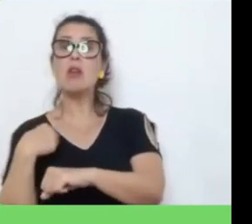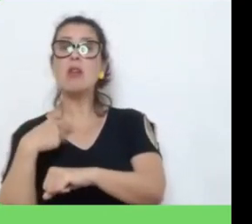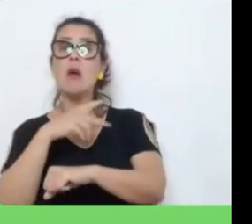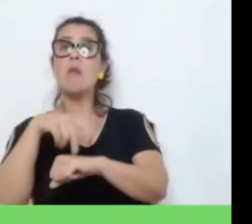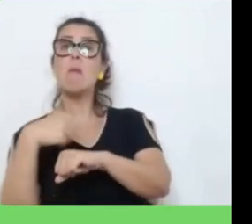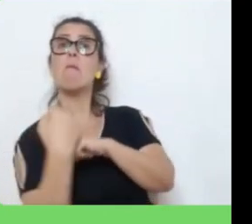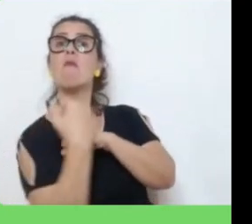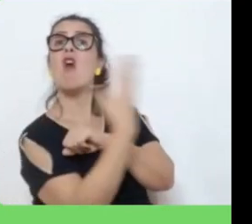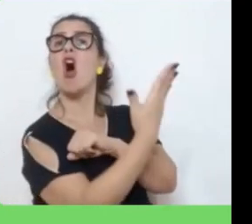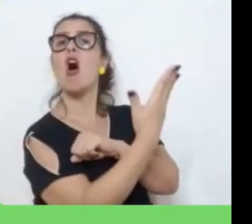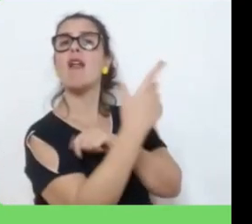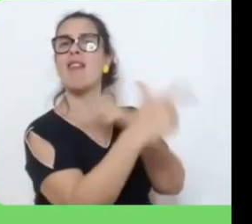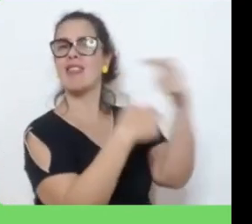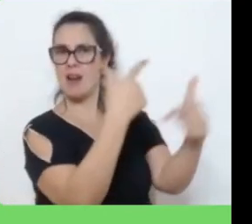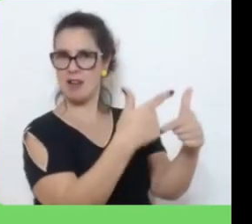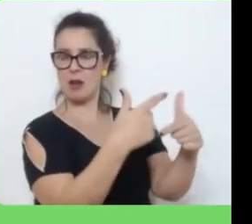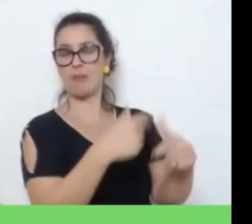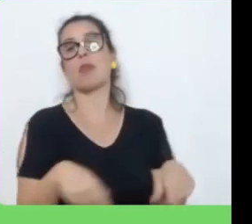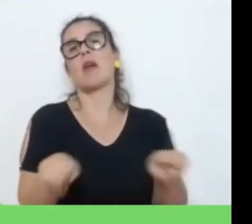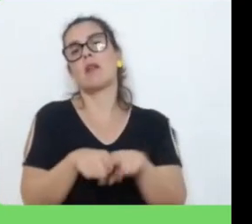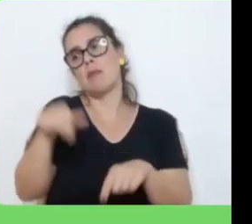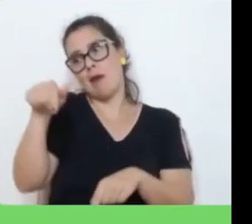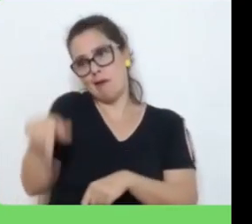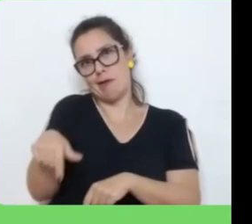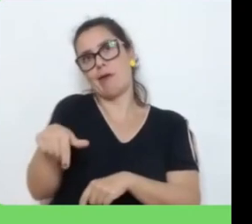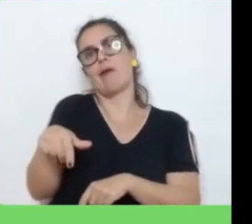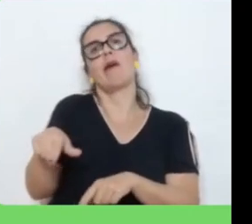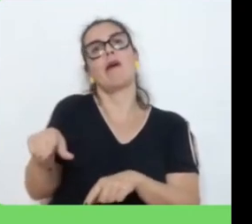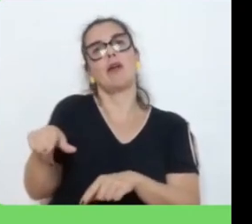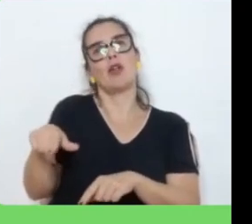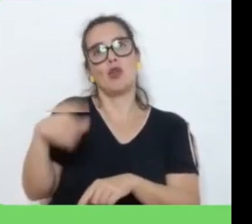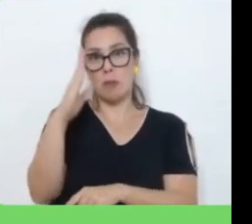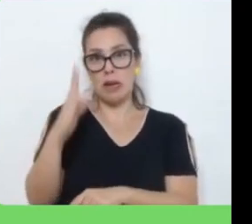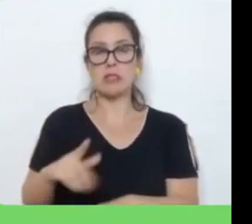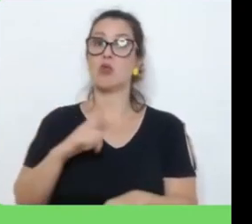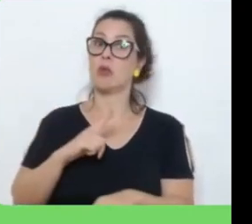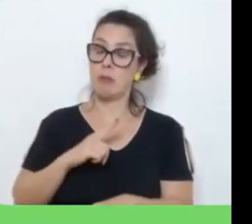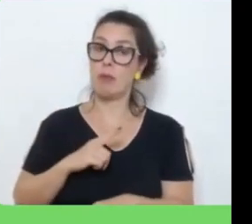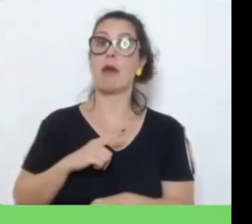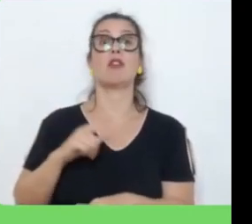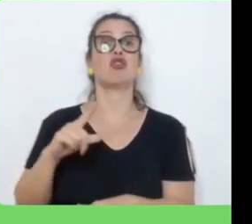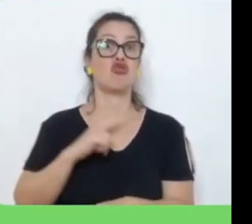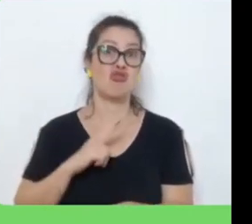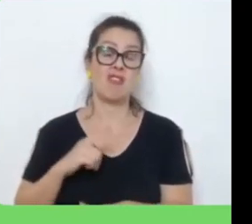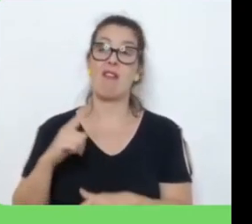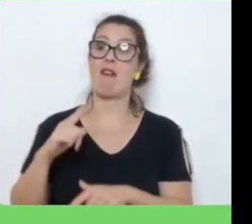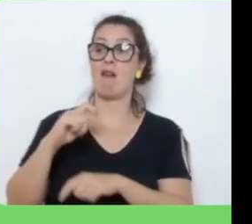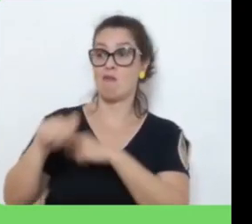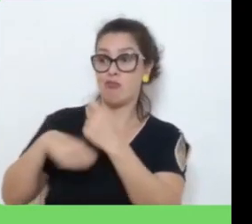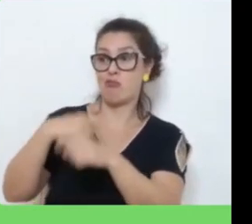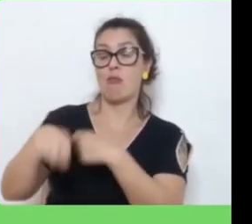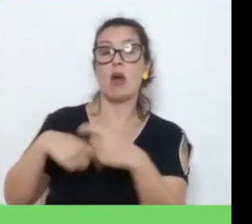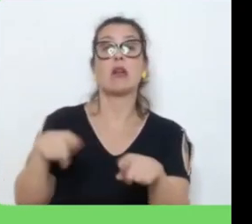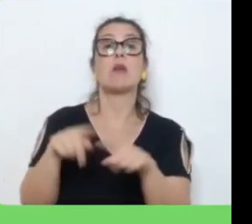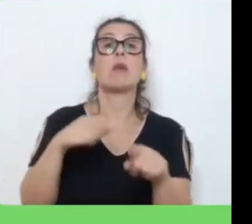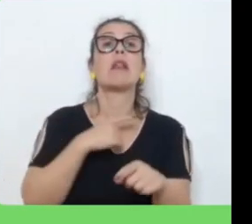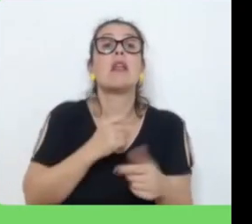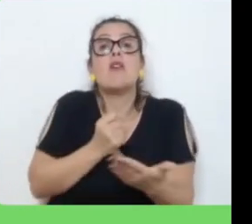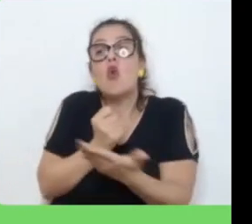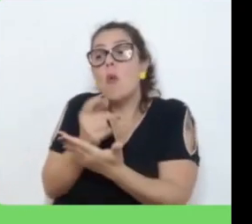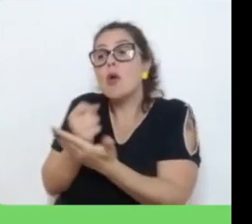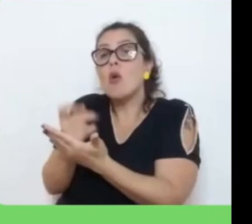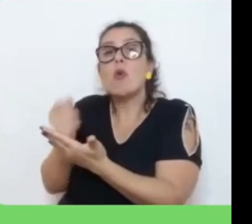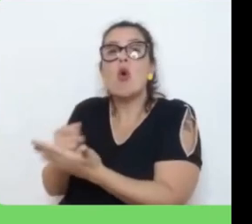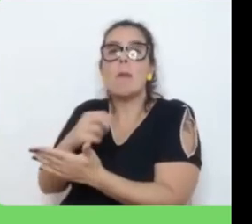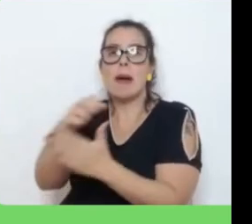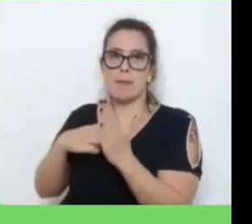brasileira tava pujante nessa época então acabou tendo essas essas compras e também pela questão da moeda né